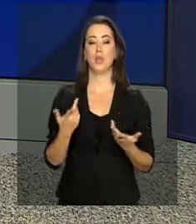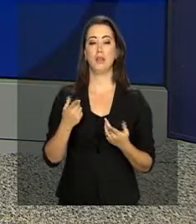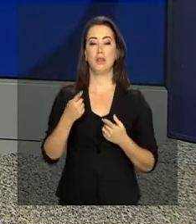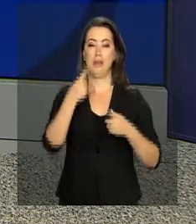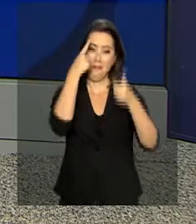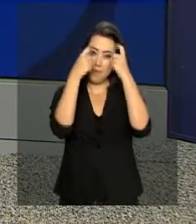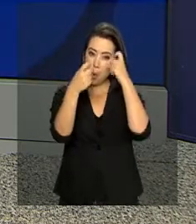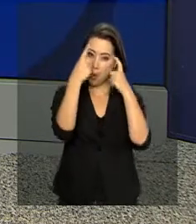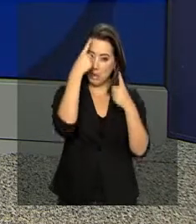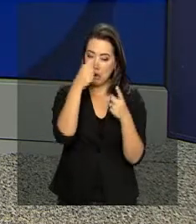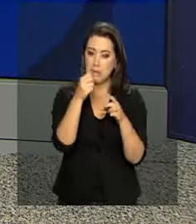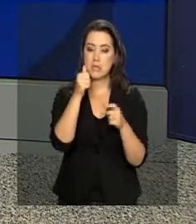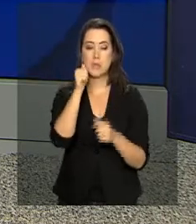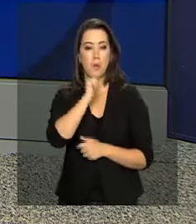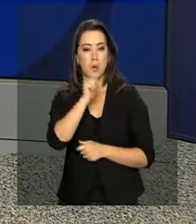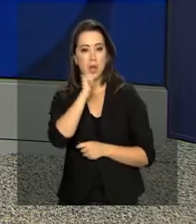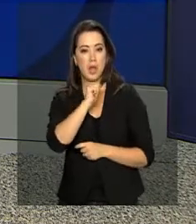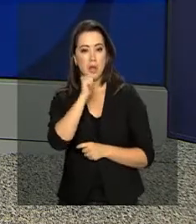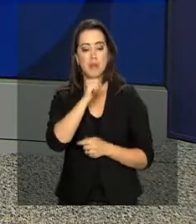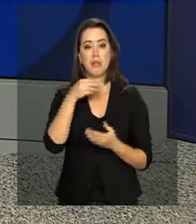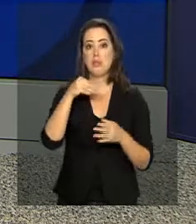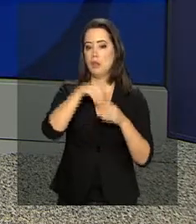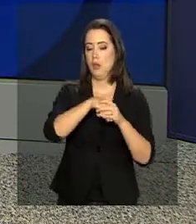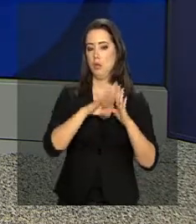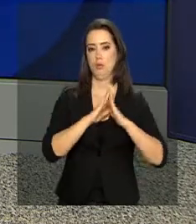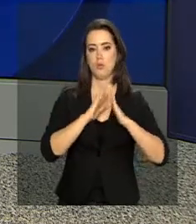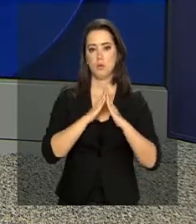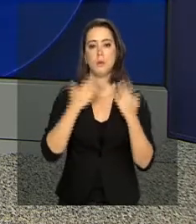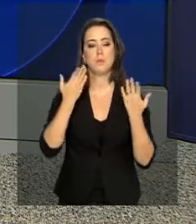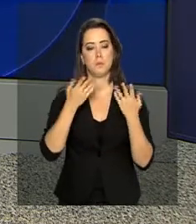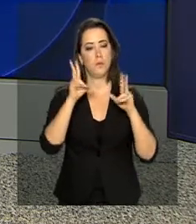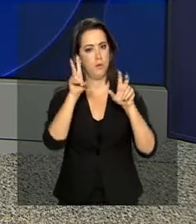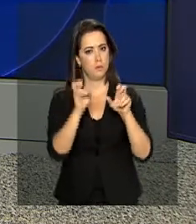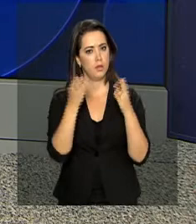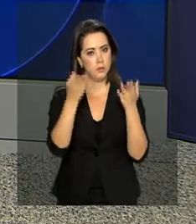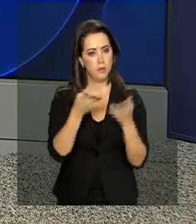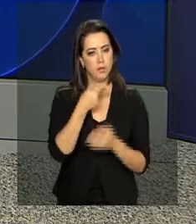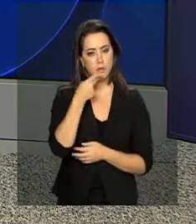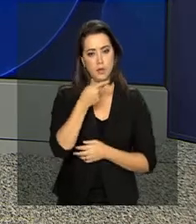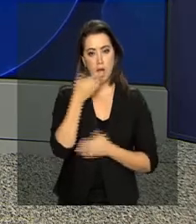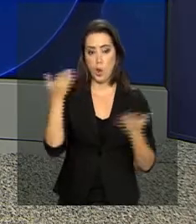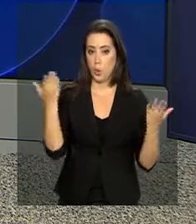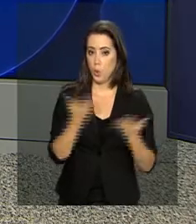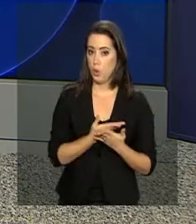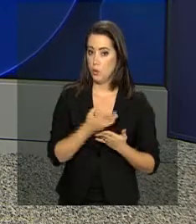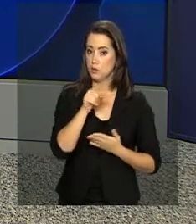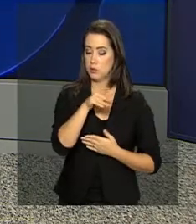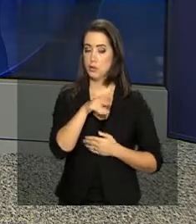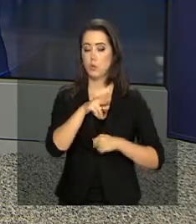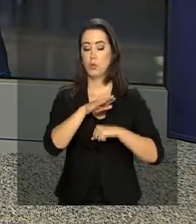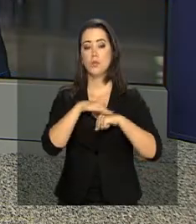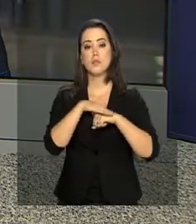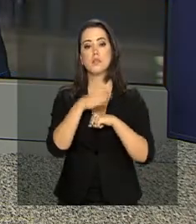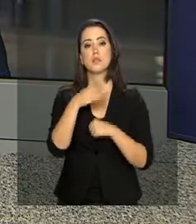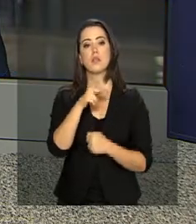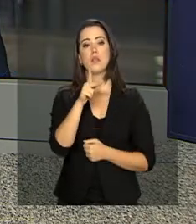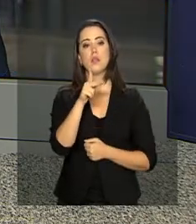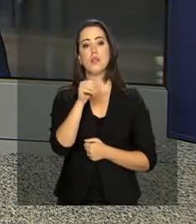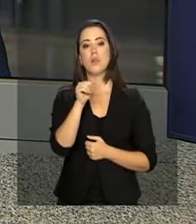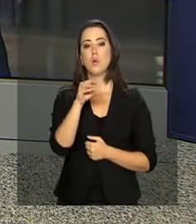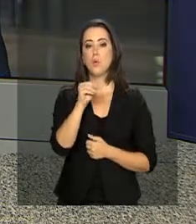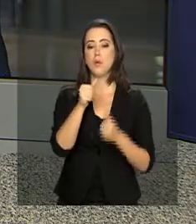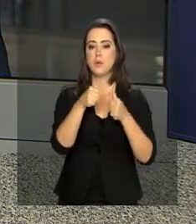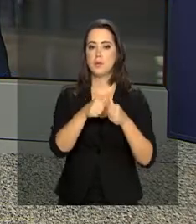muitas vezes dentro da própria casa é sobre este assunto que nós vamos falar ao vivo com repórter pablo um dia em que está no palácio do planalto